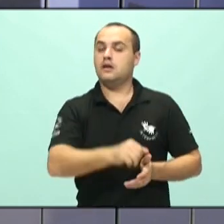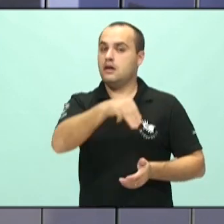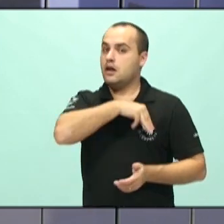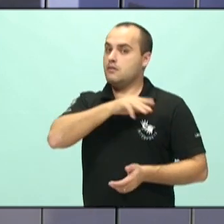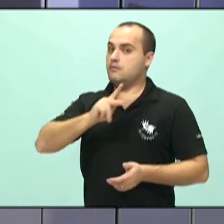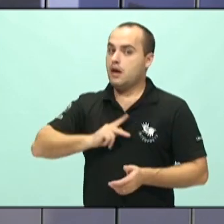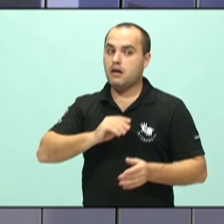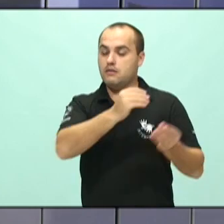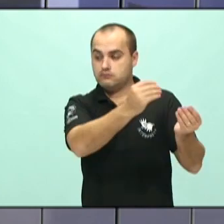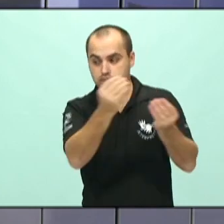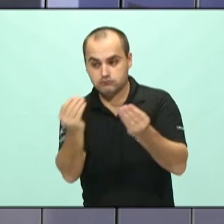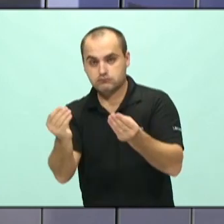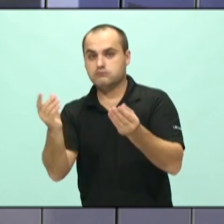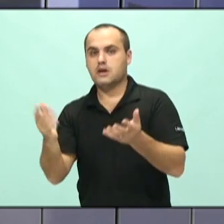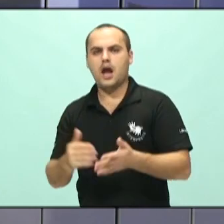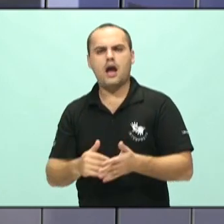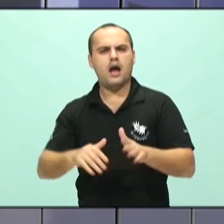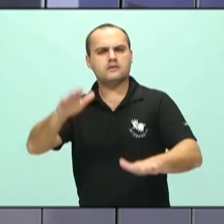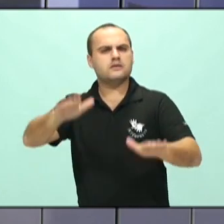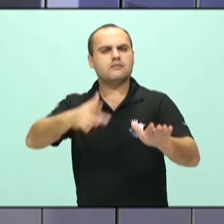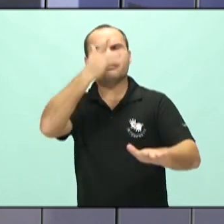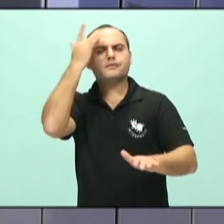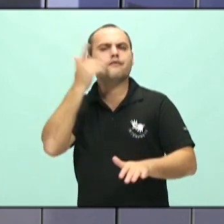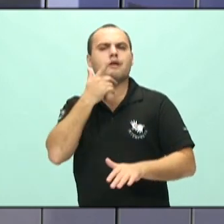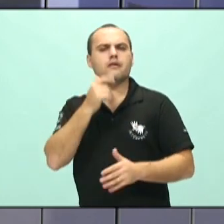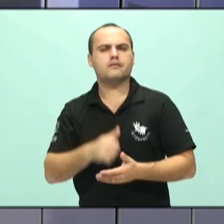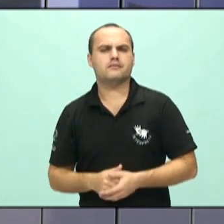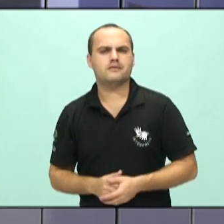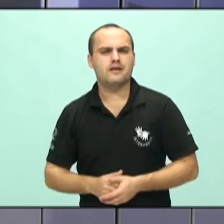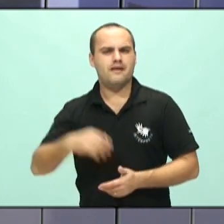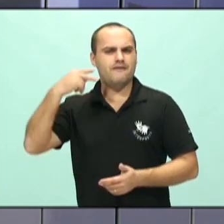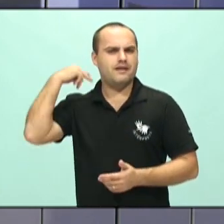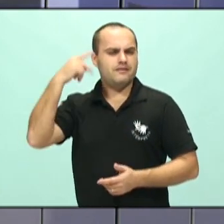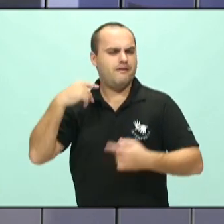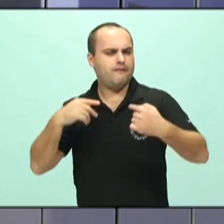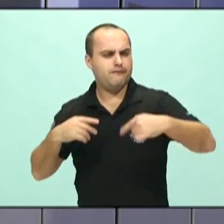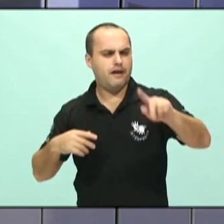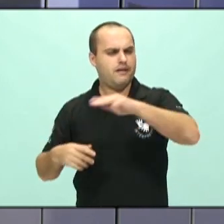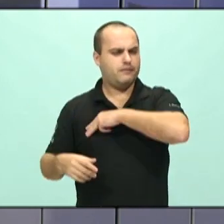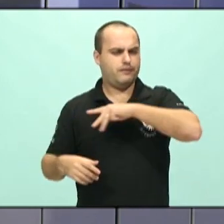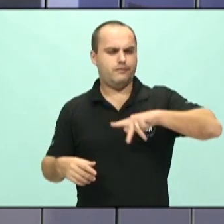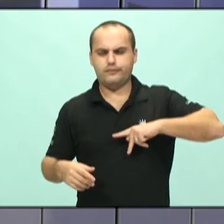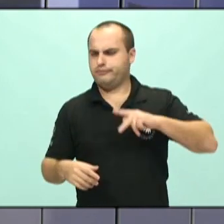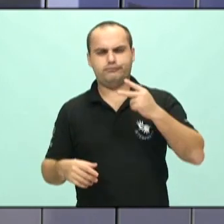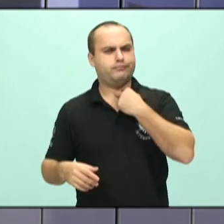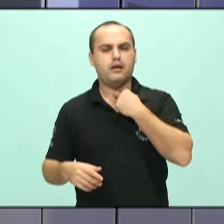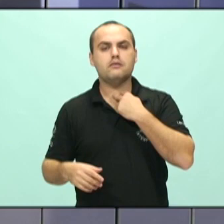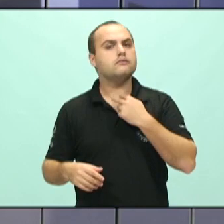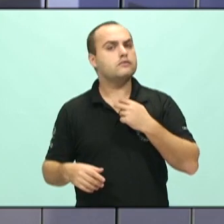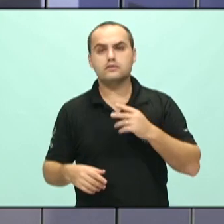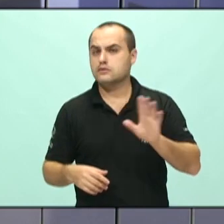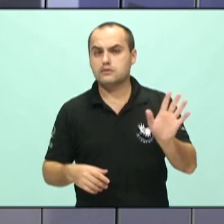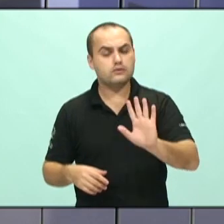pode ir lá. Aliás, as pessoas às vezes dizem, o vereador não tem que ficar indo ao Ministério Público. Não, o vereador tem que ir no Ministério Público quantas vezes ele